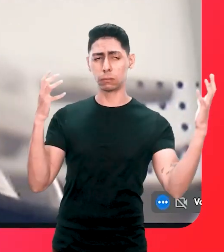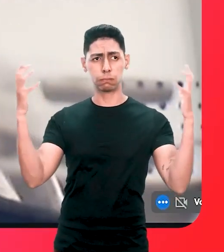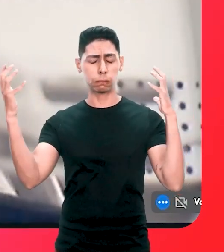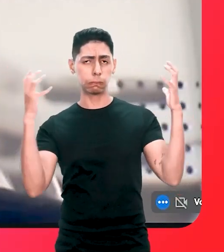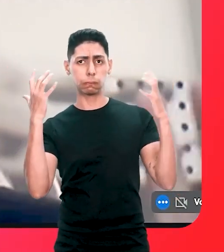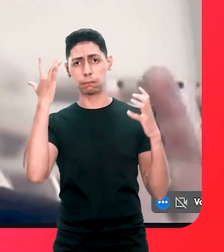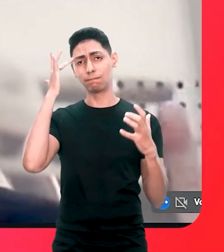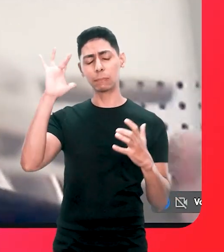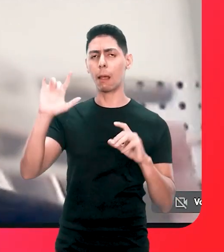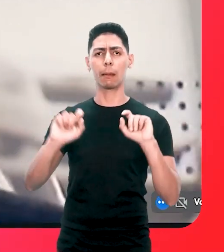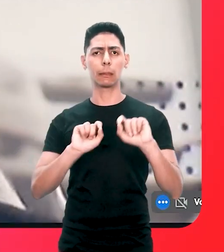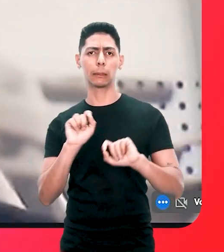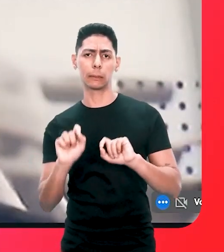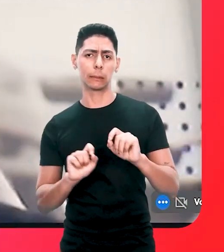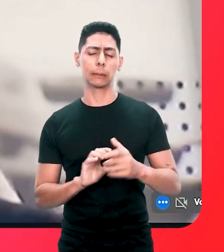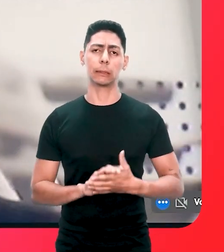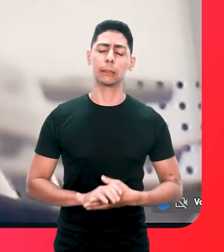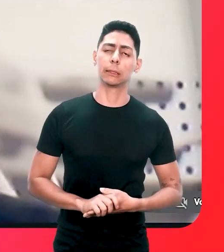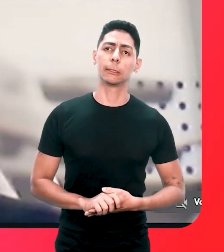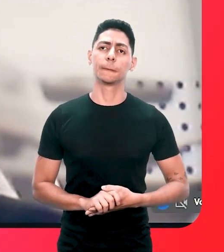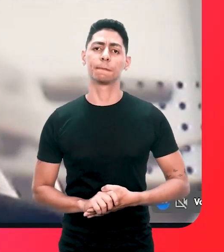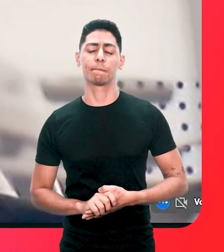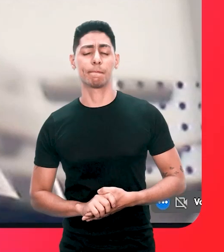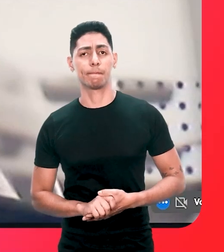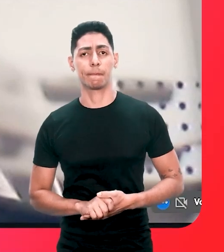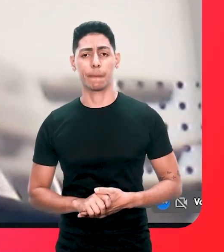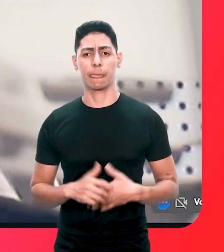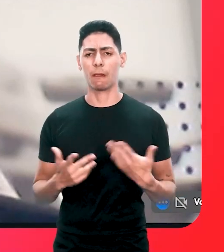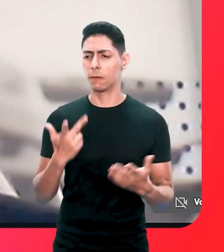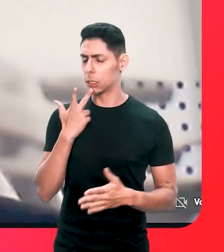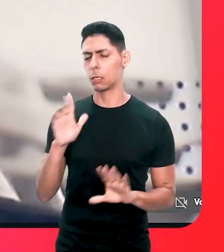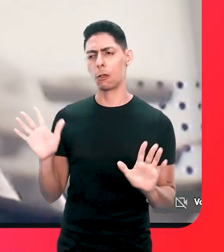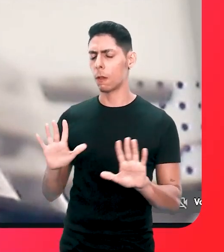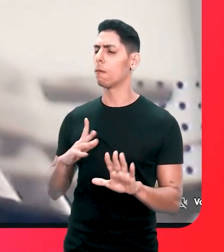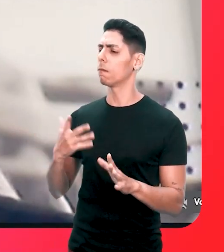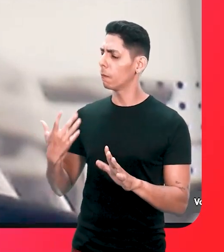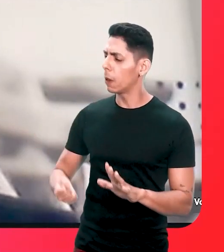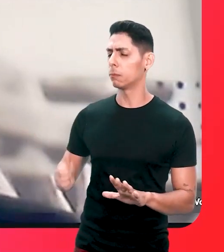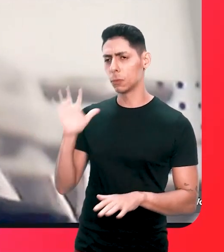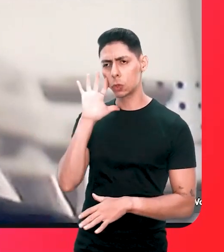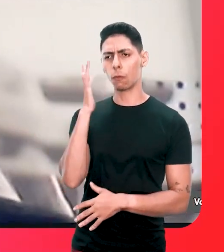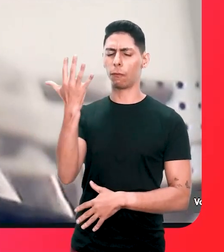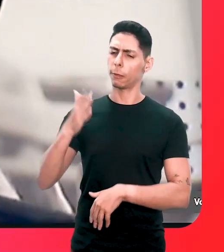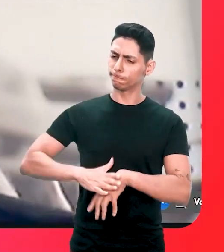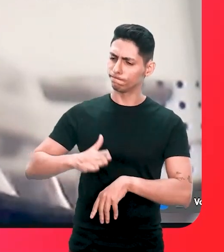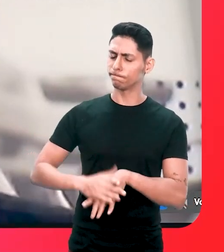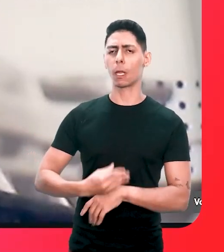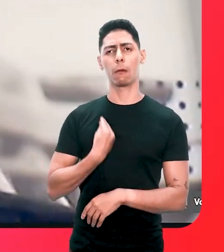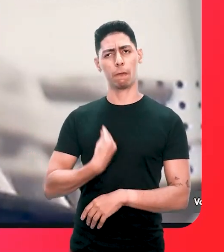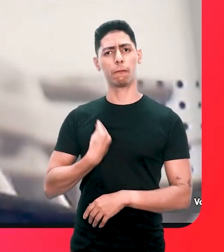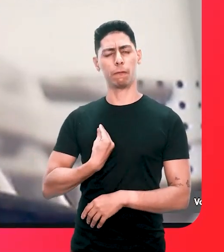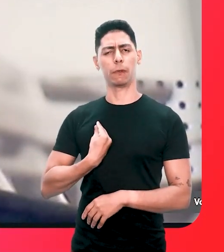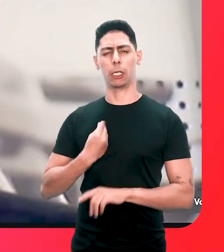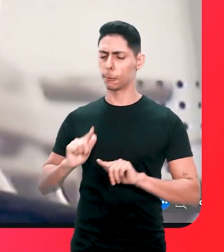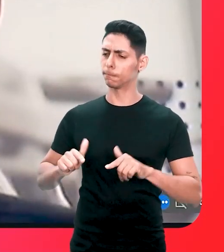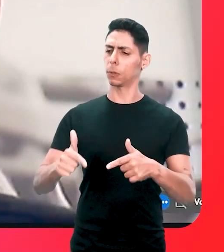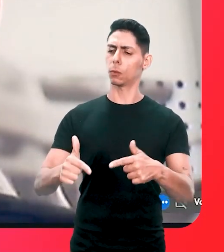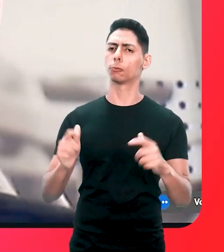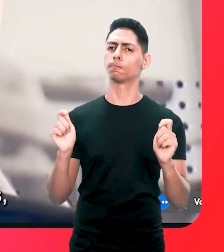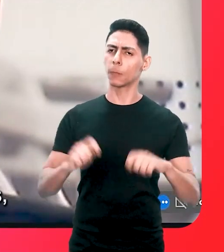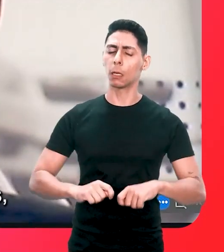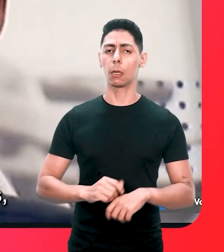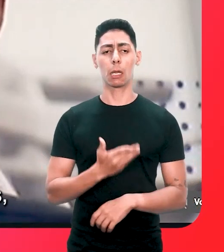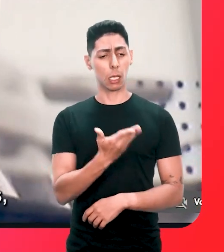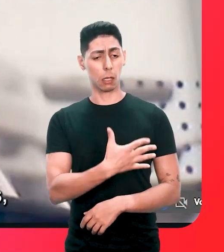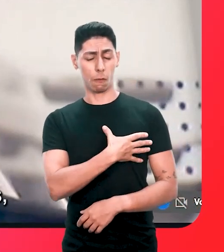Maria fez com que, bom, agora somos nós, vamos nos virar, vamos tocar a vida, vamos... E olha, o Fabinho é um vencedor,